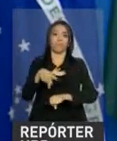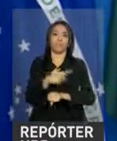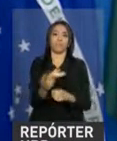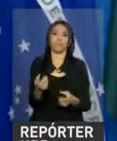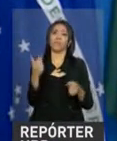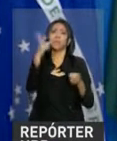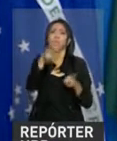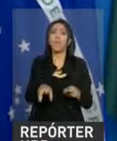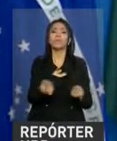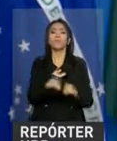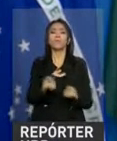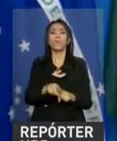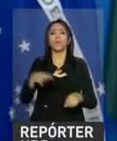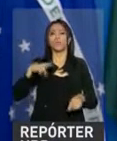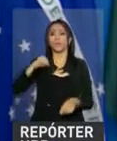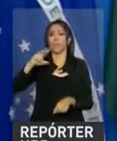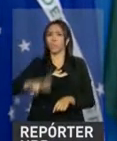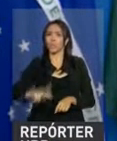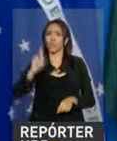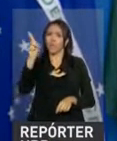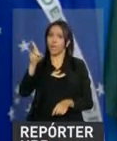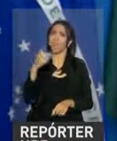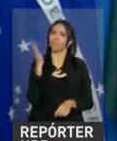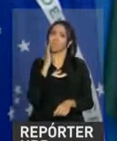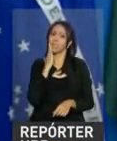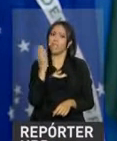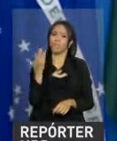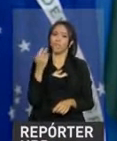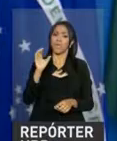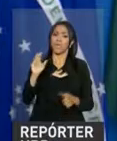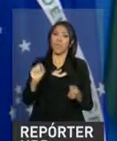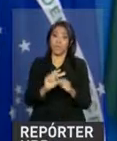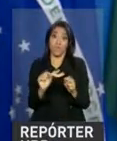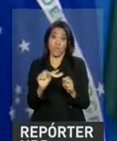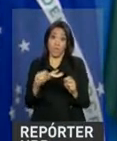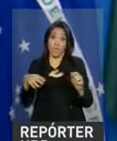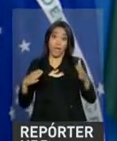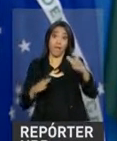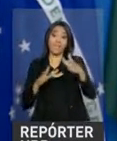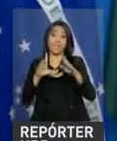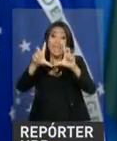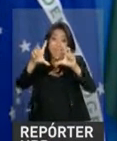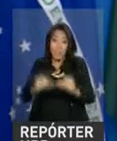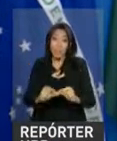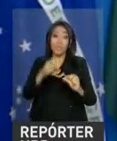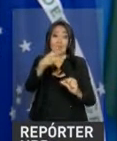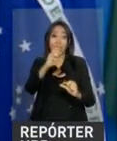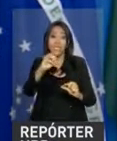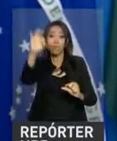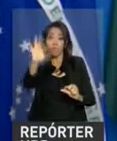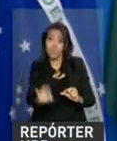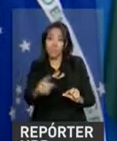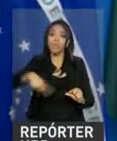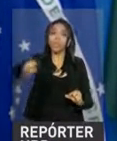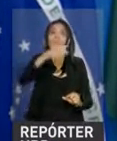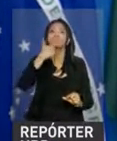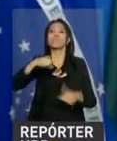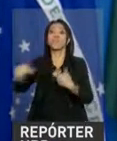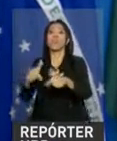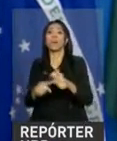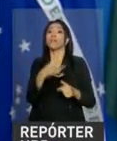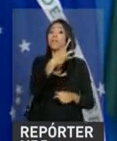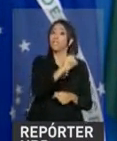sobre fixar uma idade mínima ainda reduziu 30% dos salários dos ativos e 30% as